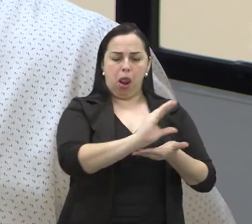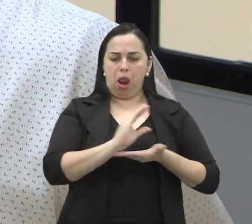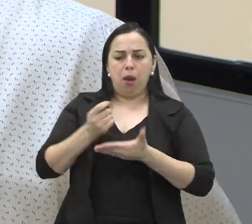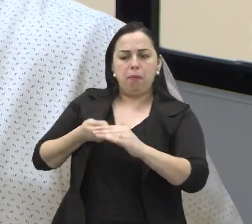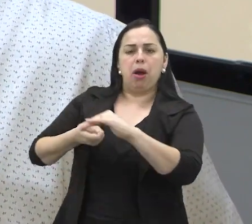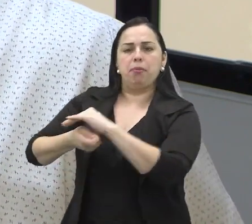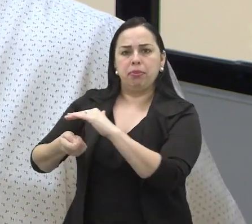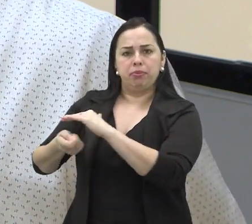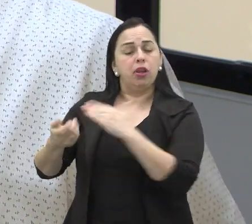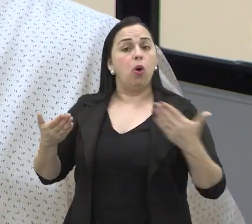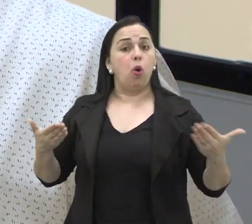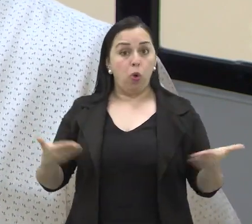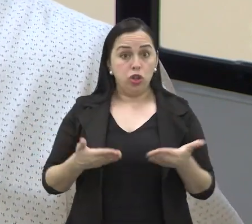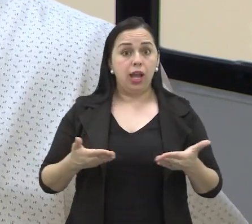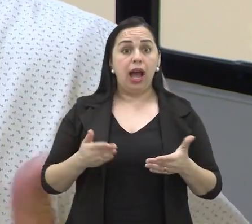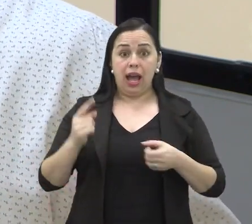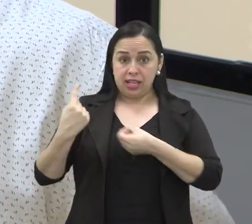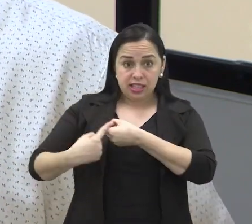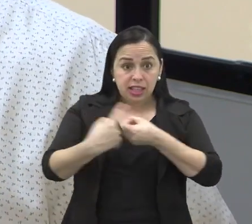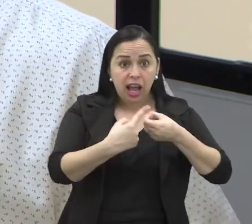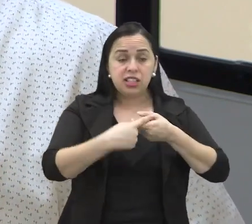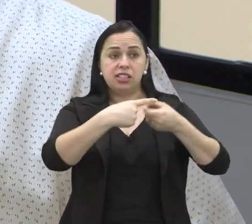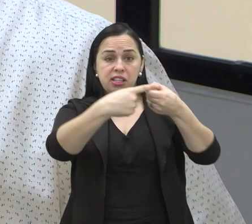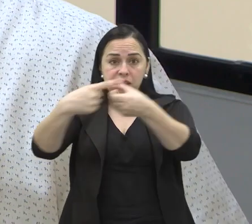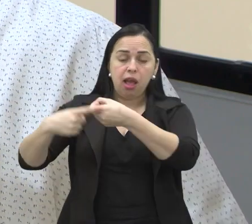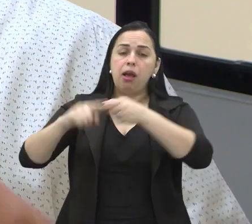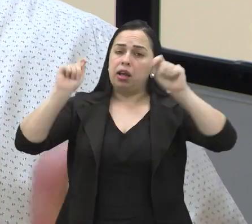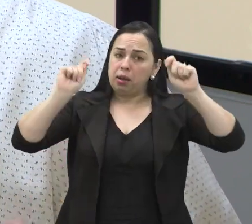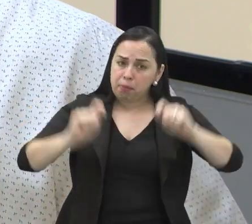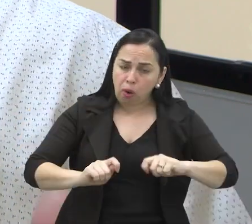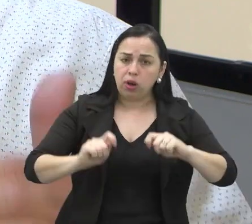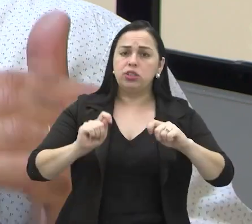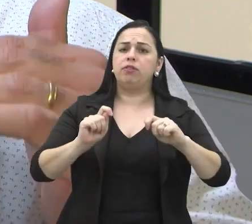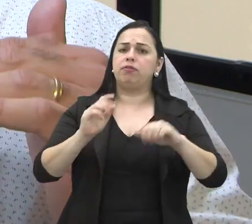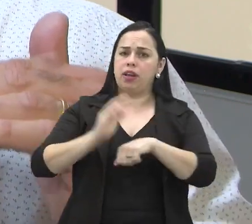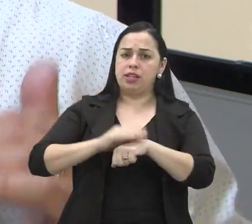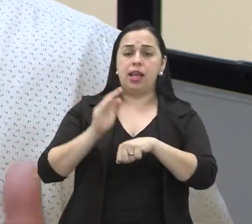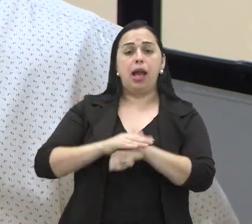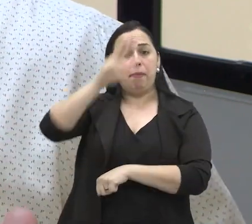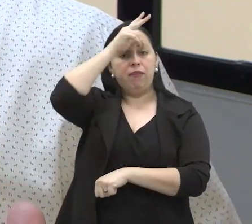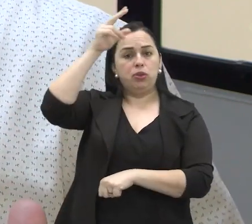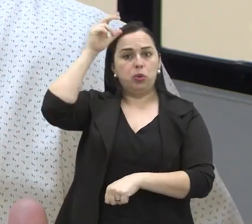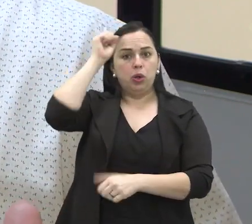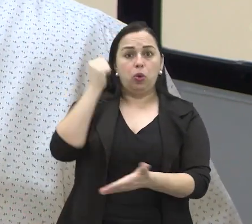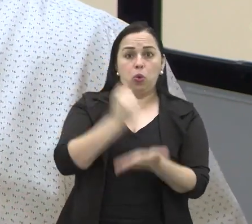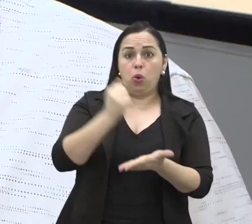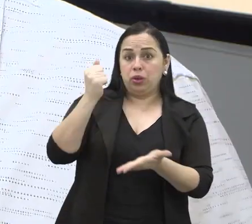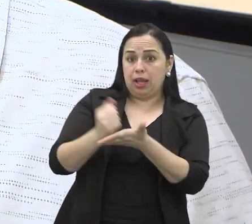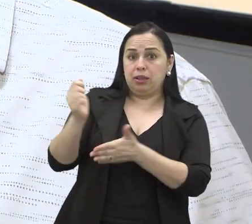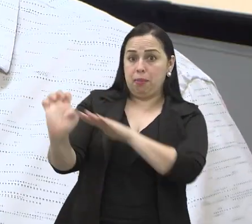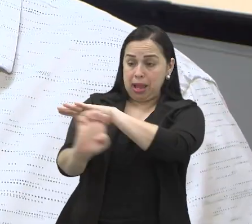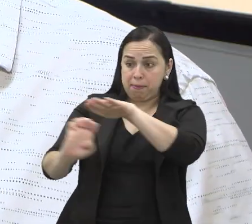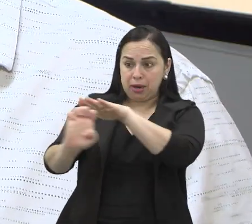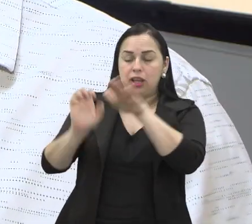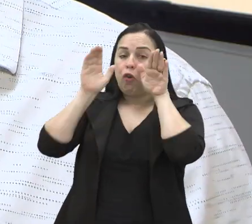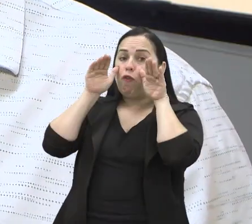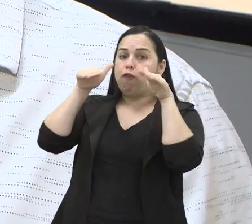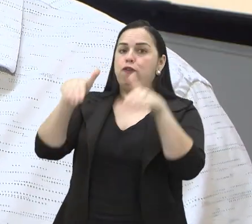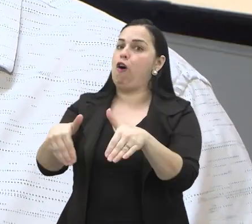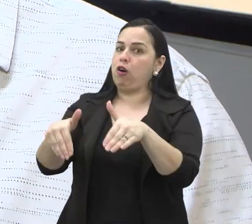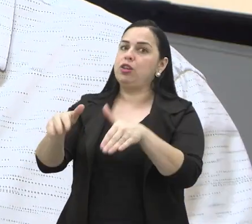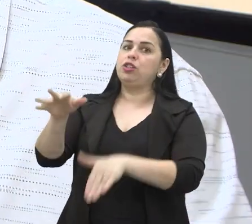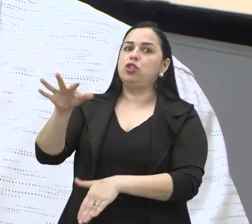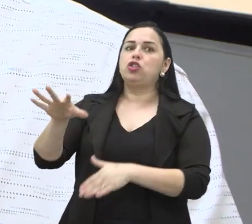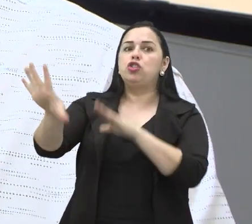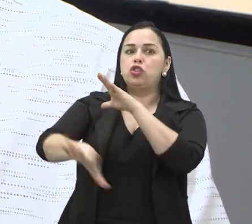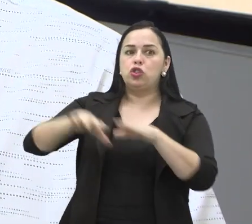projeto, é você conseguir mais arrecadação para o investimento dentro das secretarias. Hoje está apto a cidade